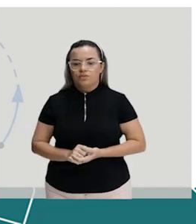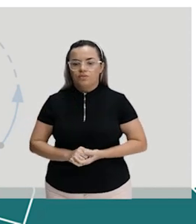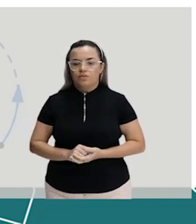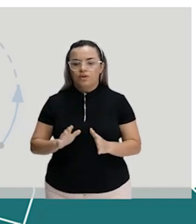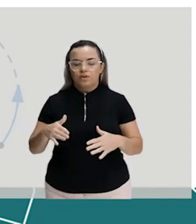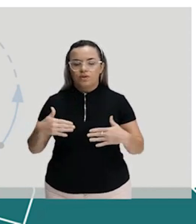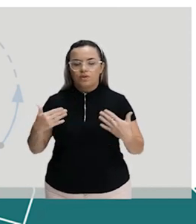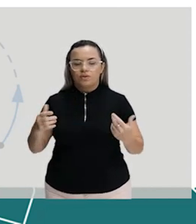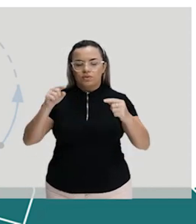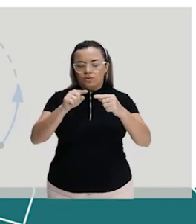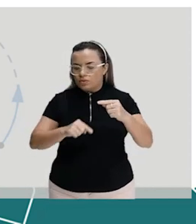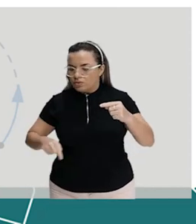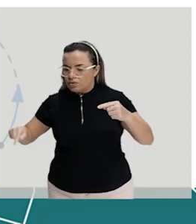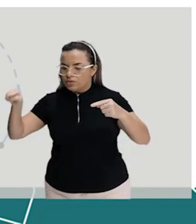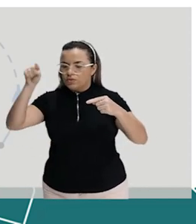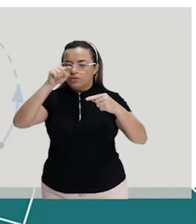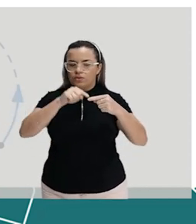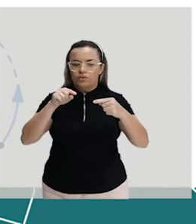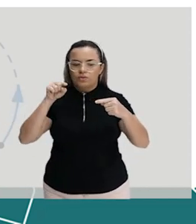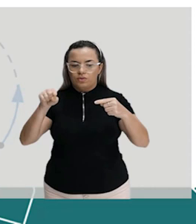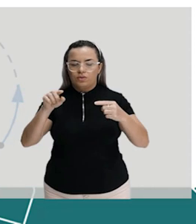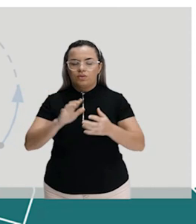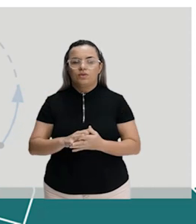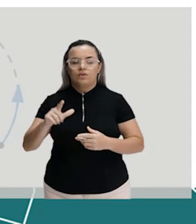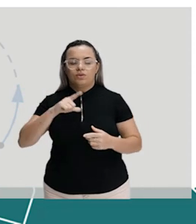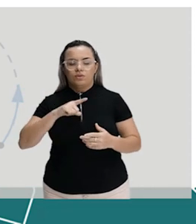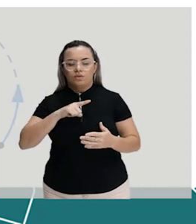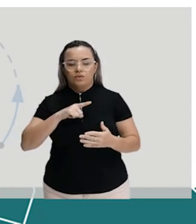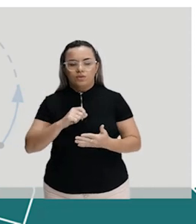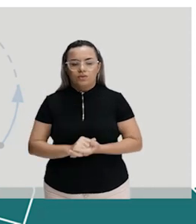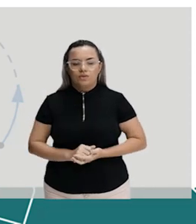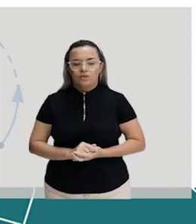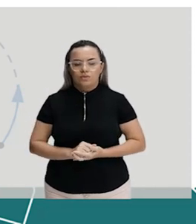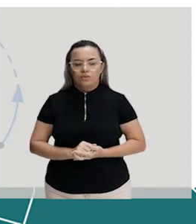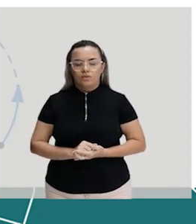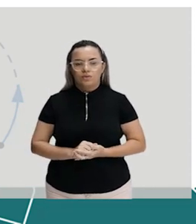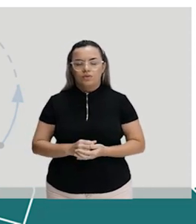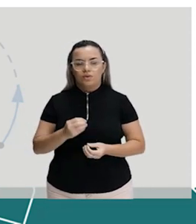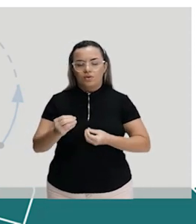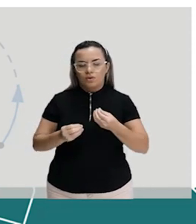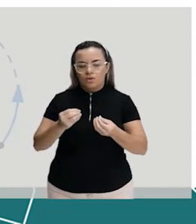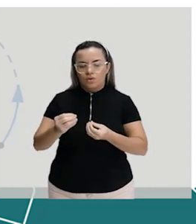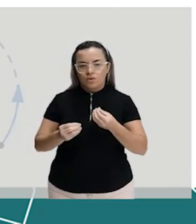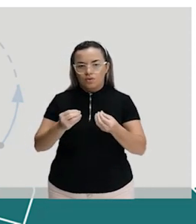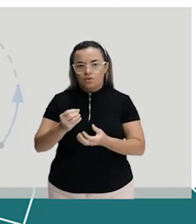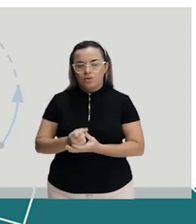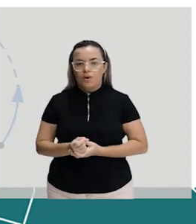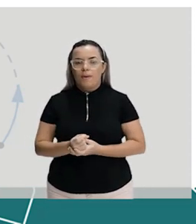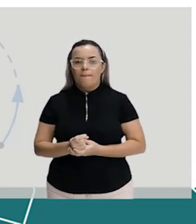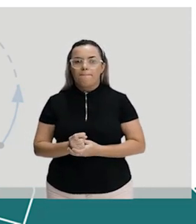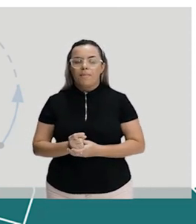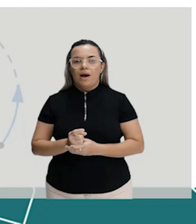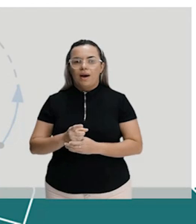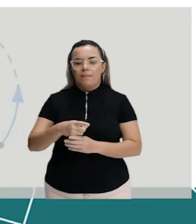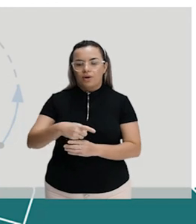por aí nós temos ali as opções né saindo do plano entrando no plano né aponta para cima aponta para a